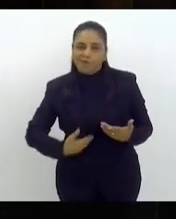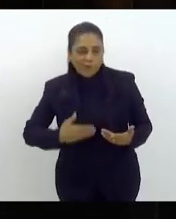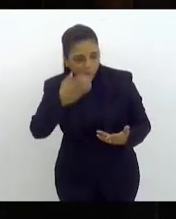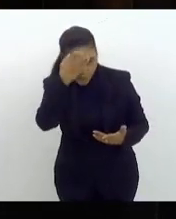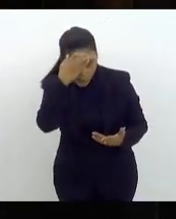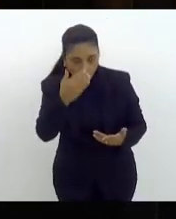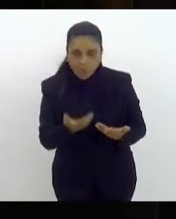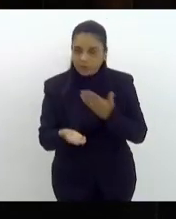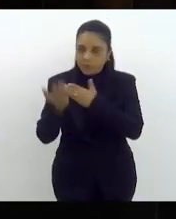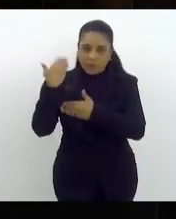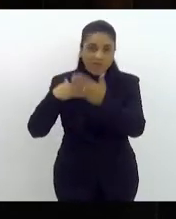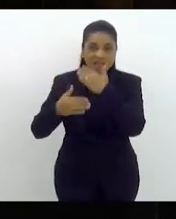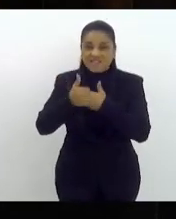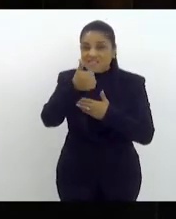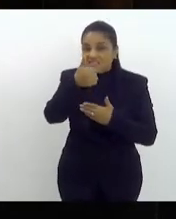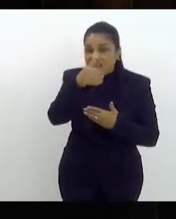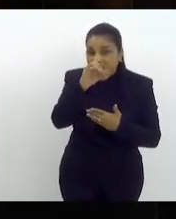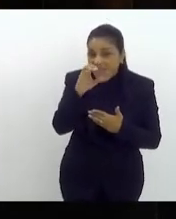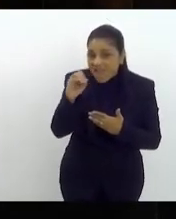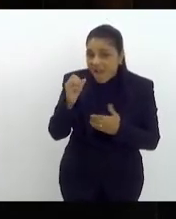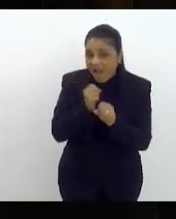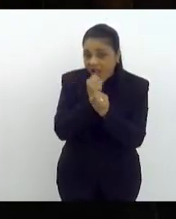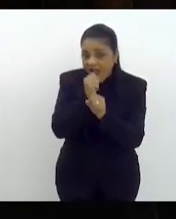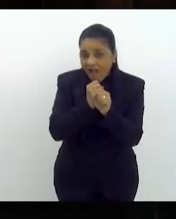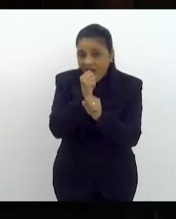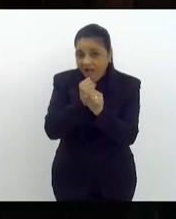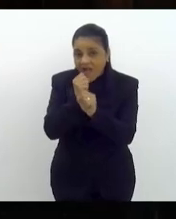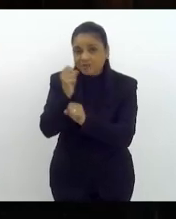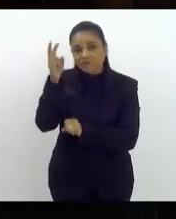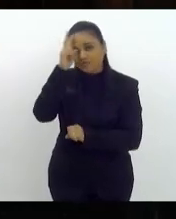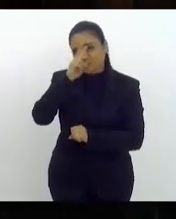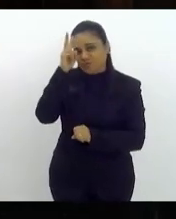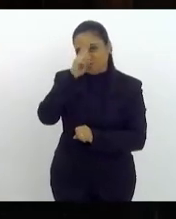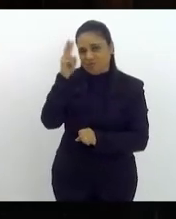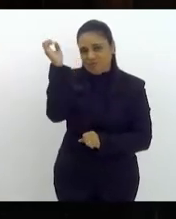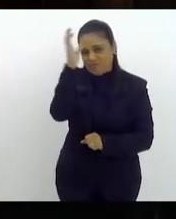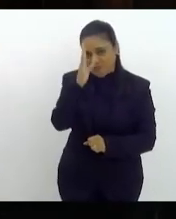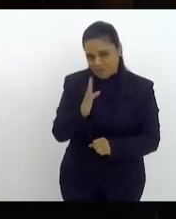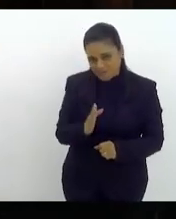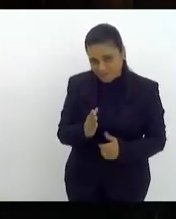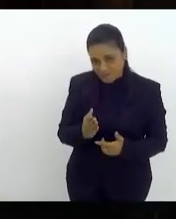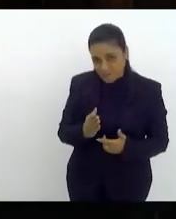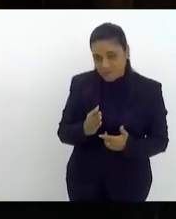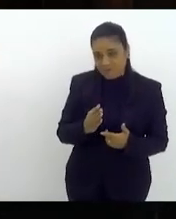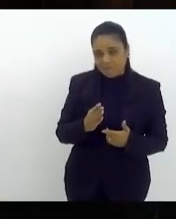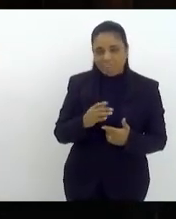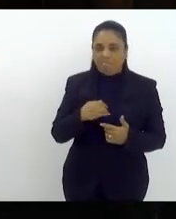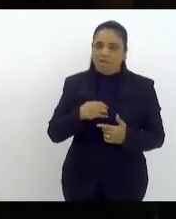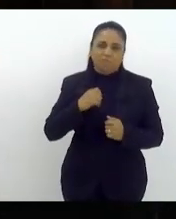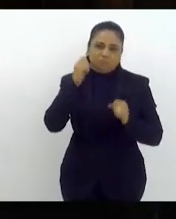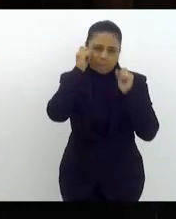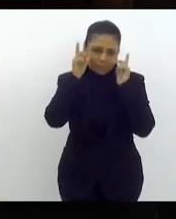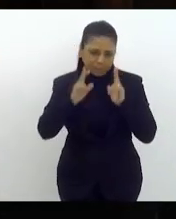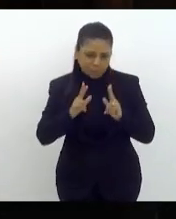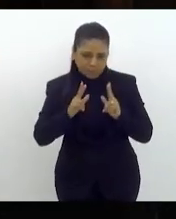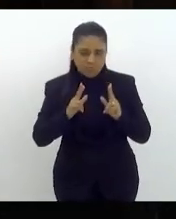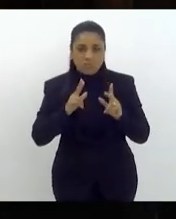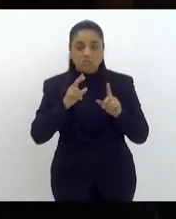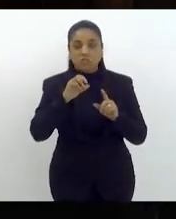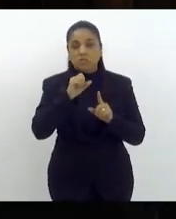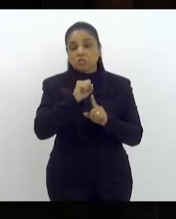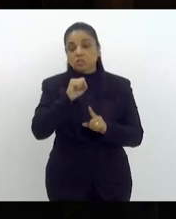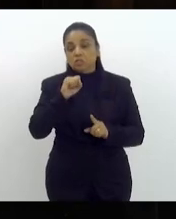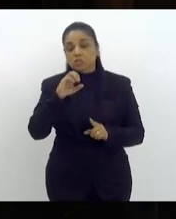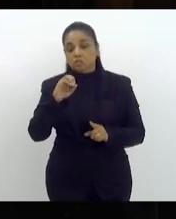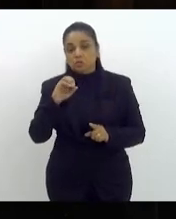culpa de 100 anos de história do Brasil Então por conta disso é lógico Não precisa ser um expert em sociologia para entender